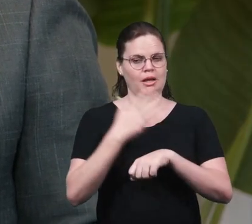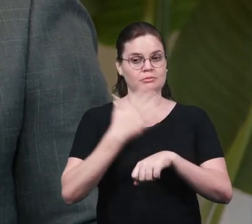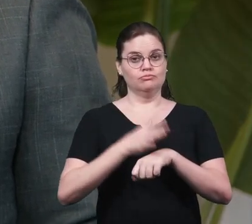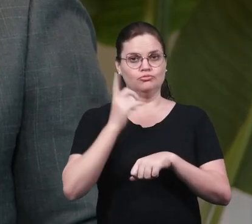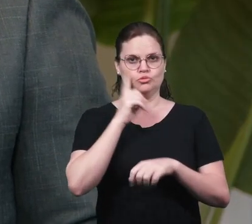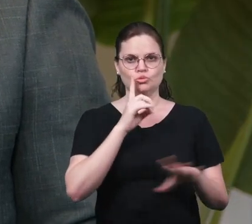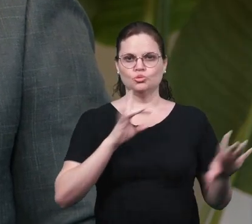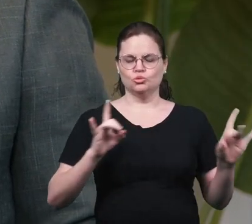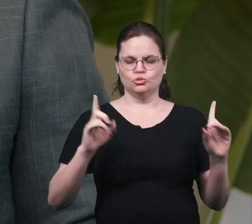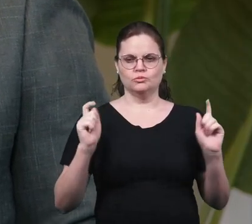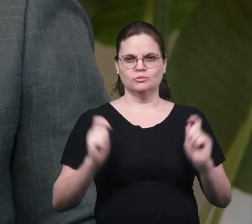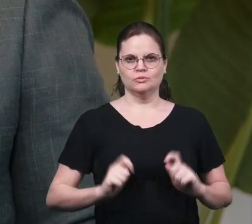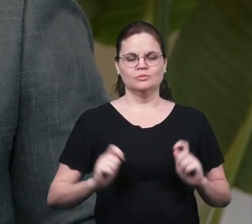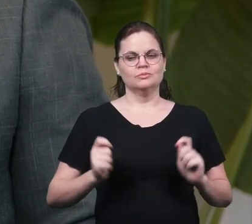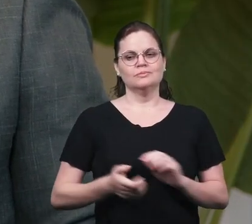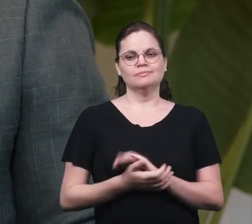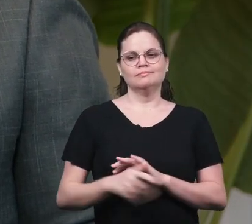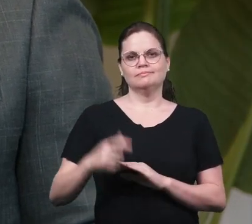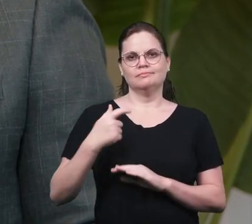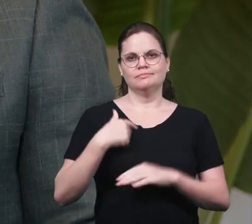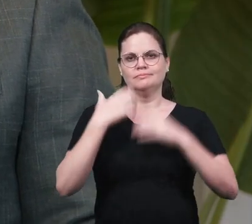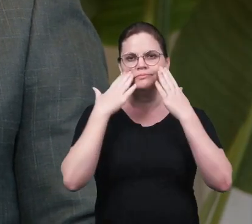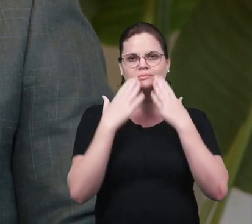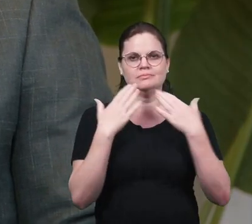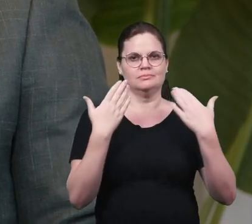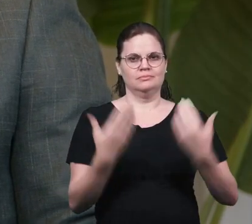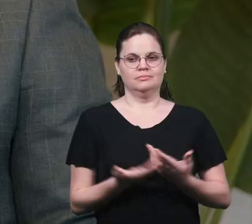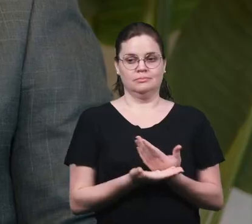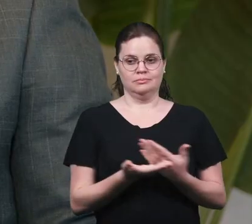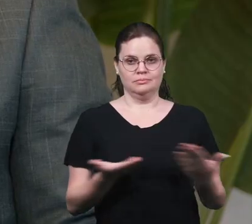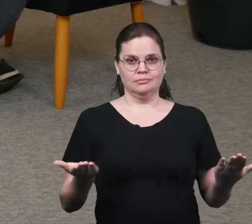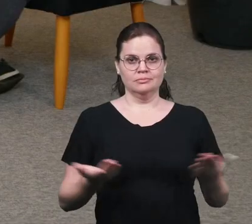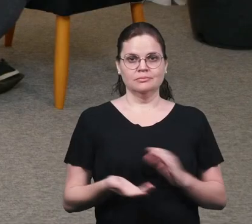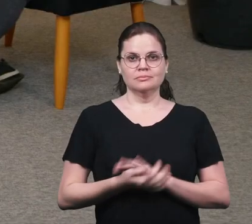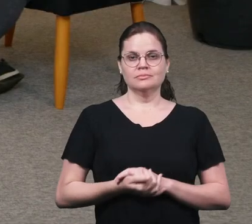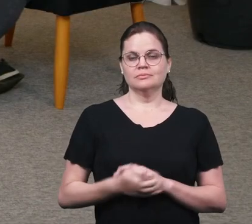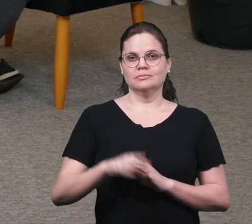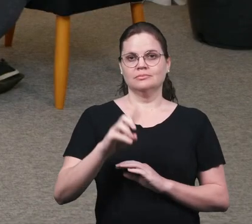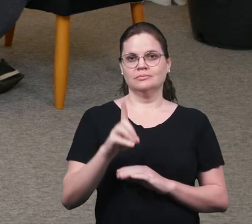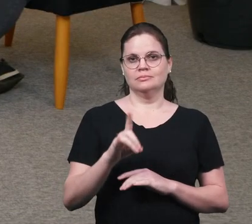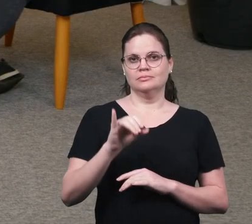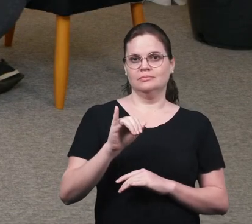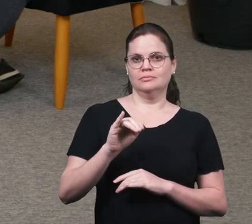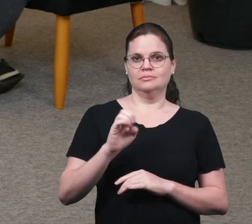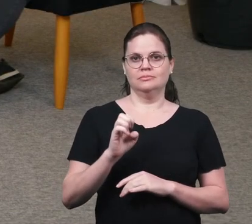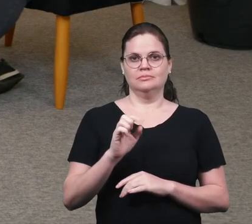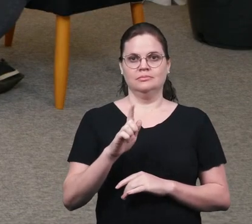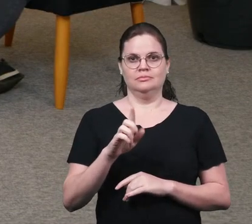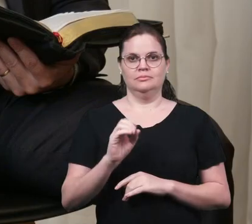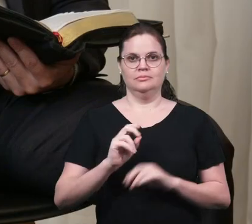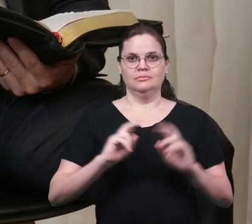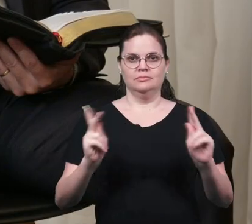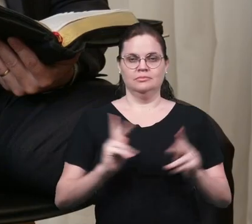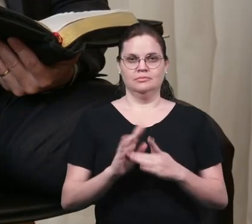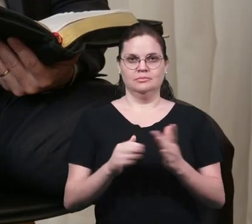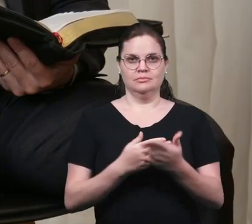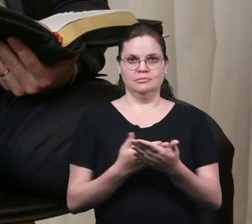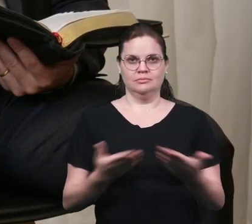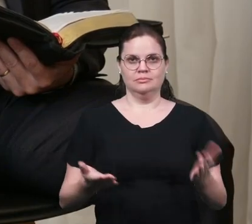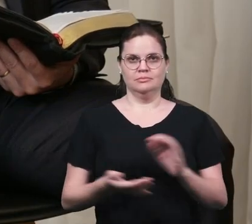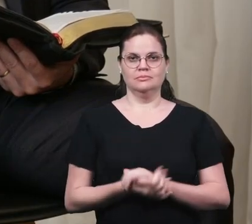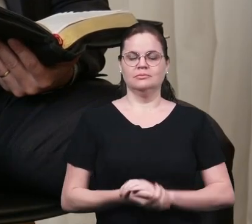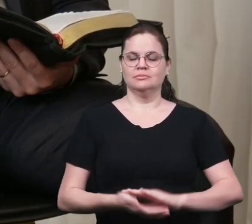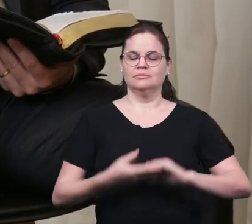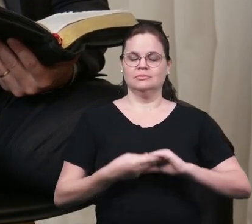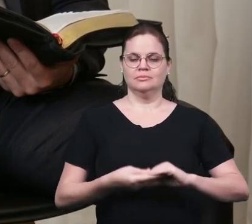Então, eu já quero apresentar os nossos irmãos. Diego, paz do Senhor, Diego. Paz do Senhor, saúdo